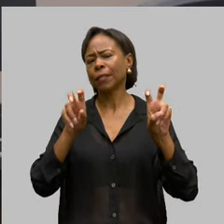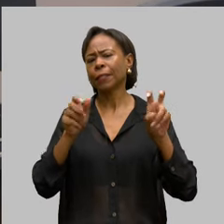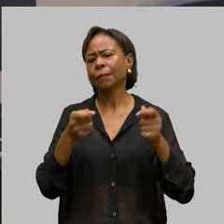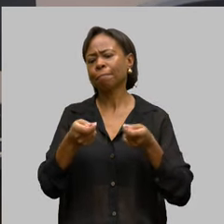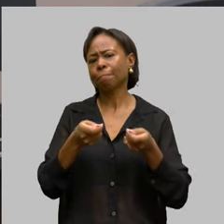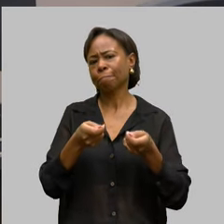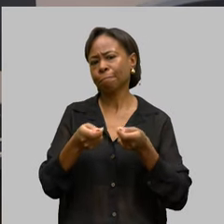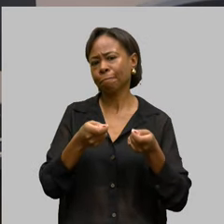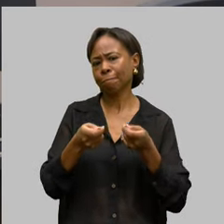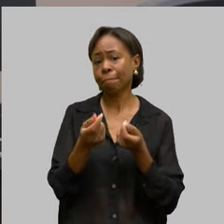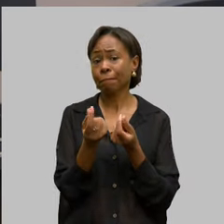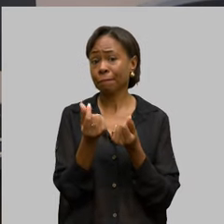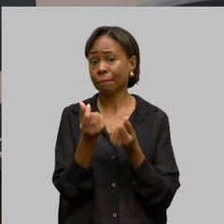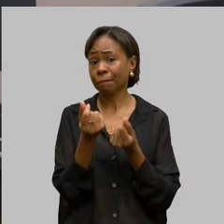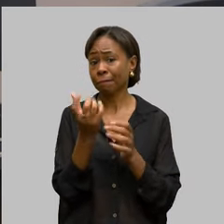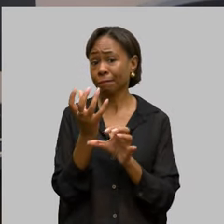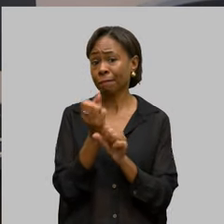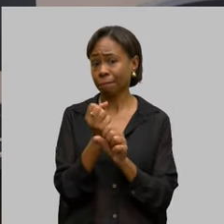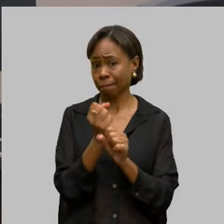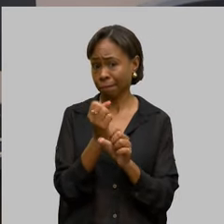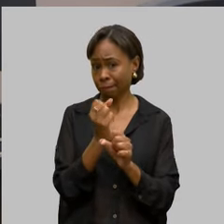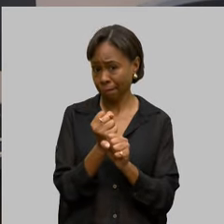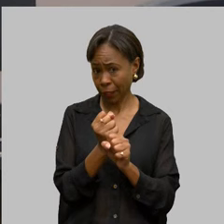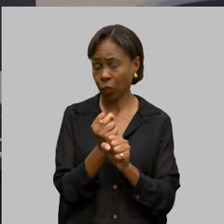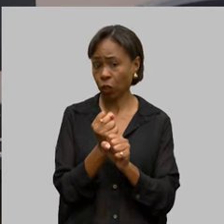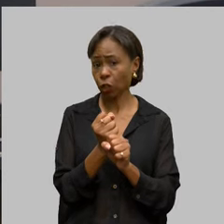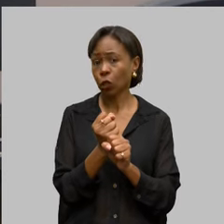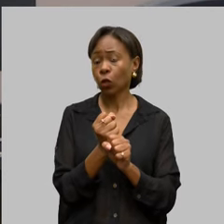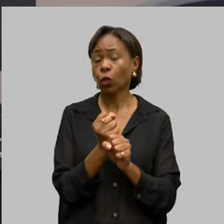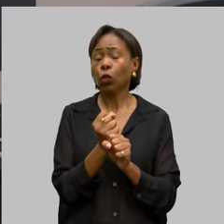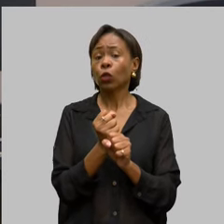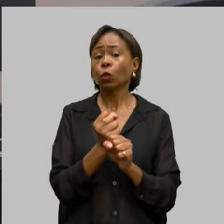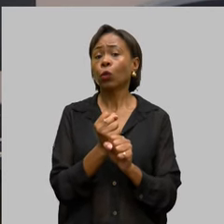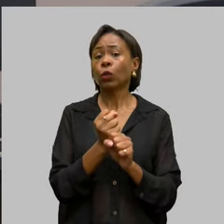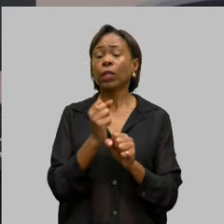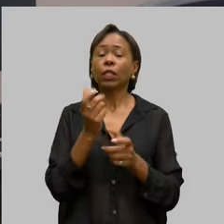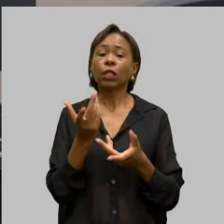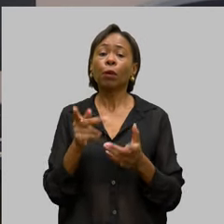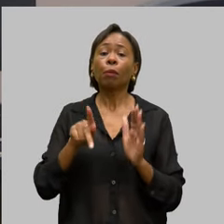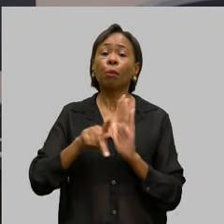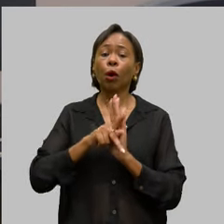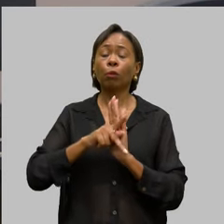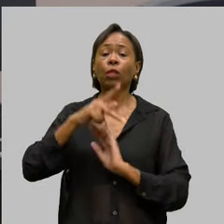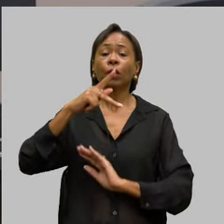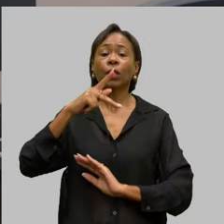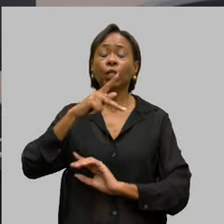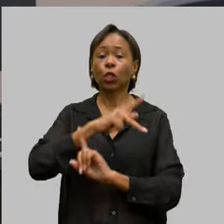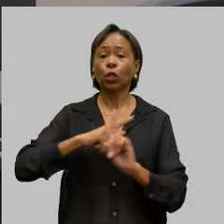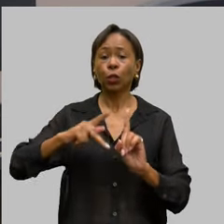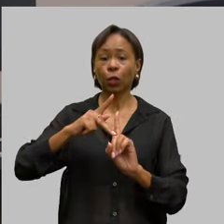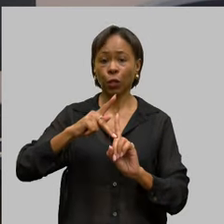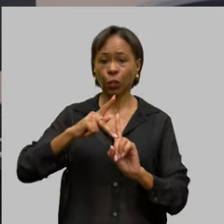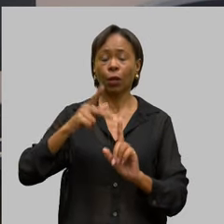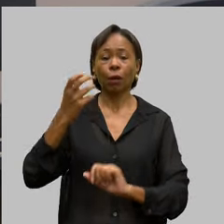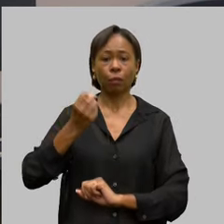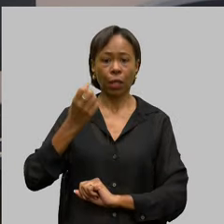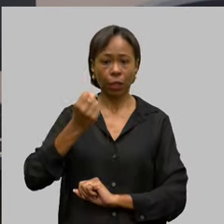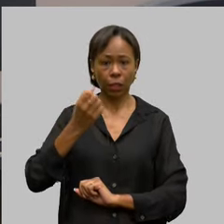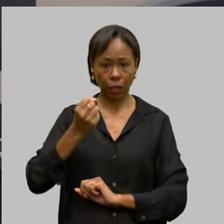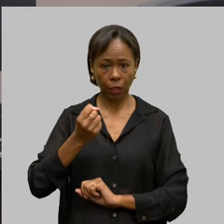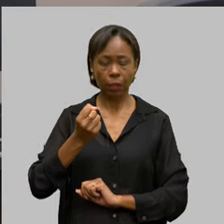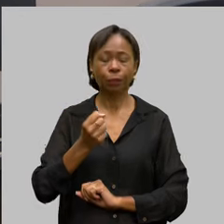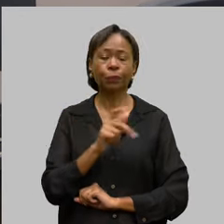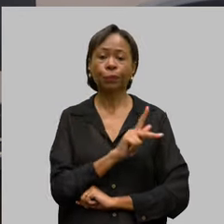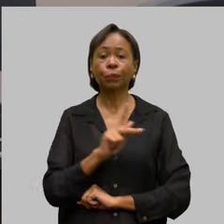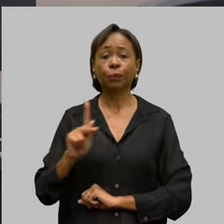atuarial dos regimes próprios de previdência so a presidência do deputado Betão